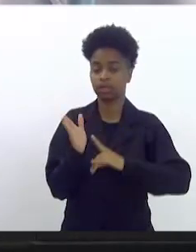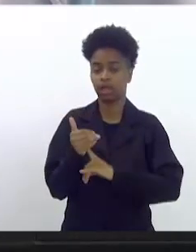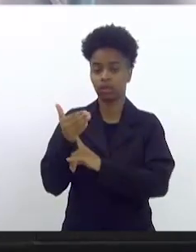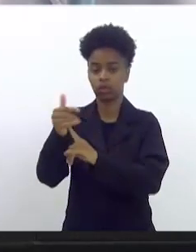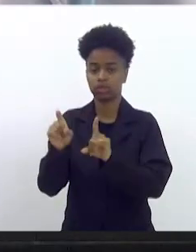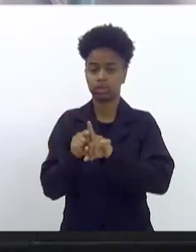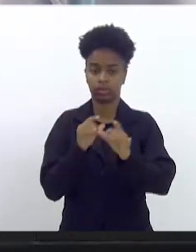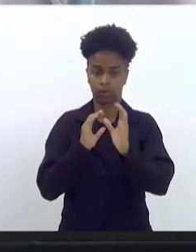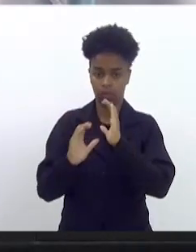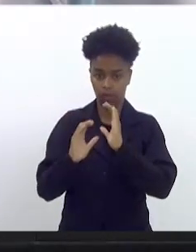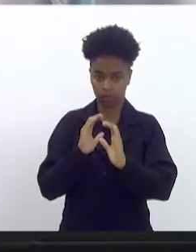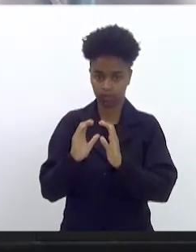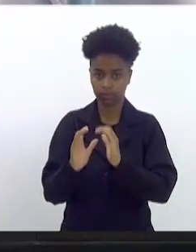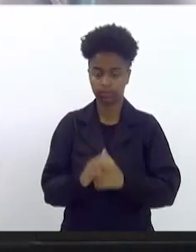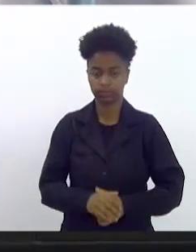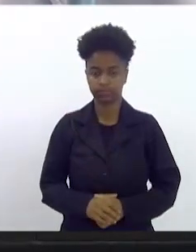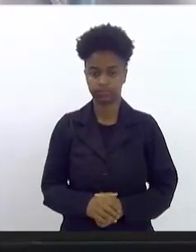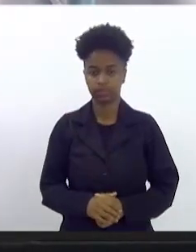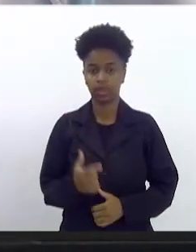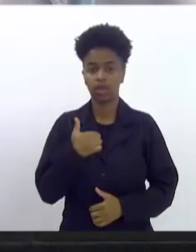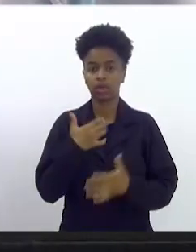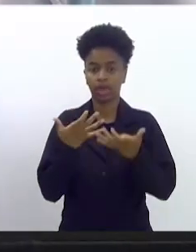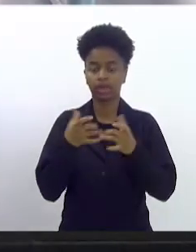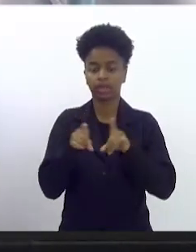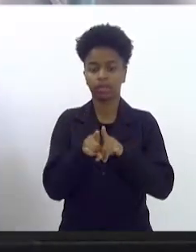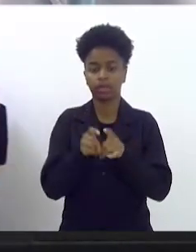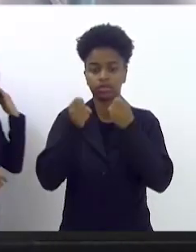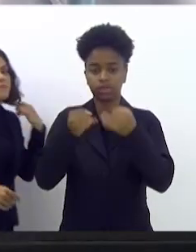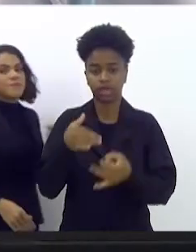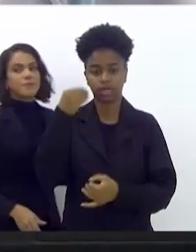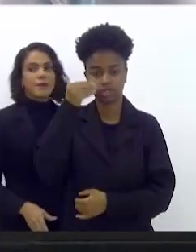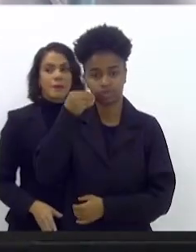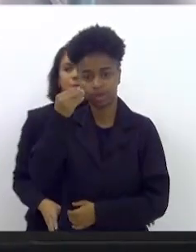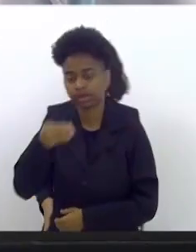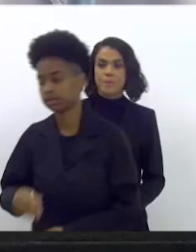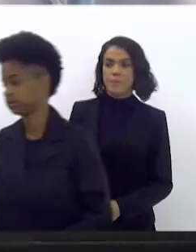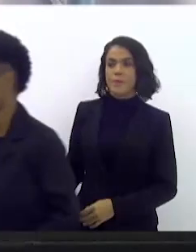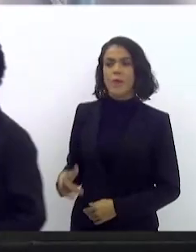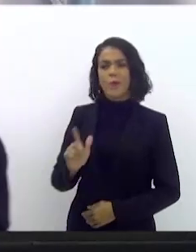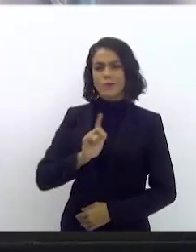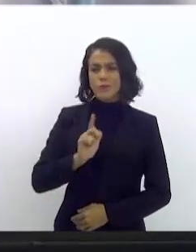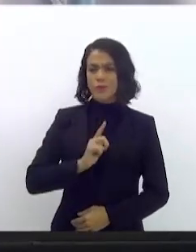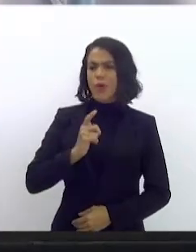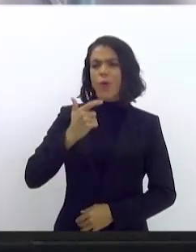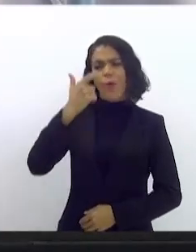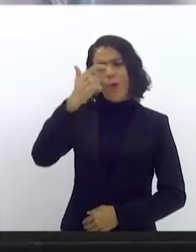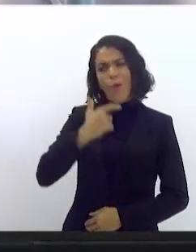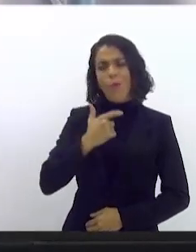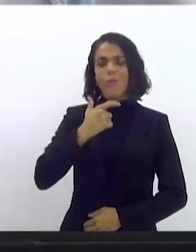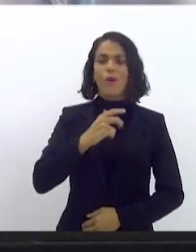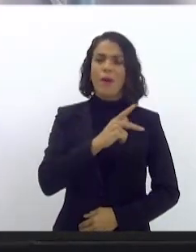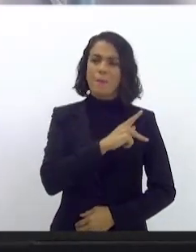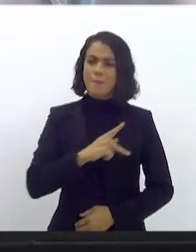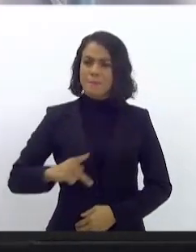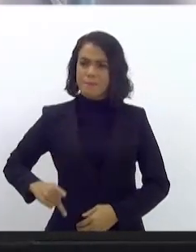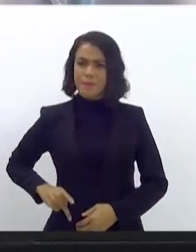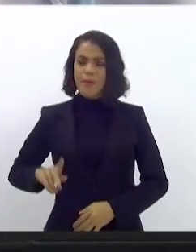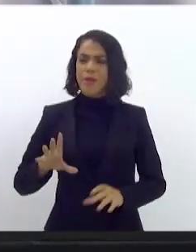comunicação. Eu quero falar também de uma experiência, deputada Índia, que eu tive como presidente do Conselho Estadual de Direitos da